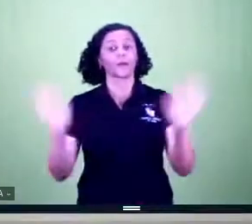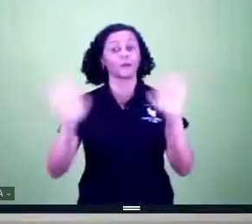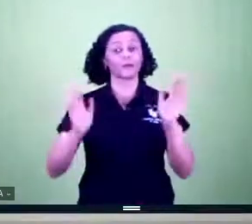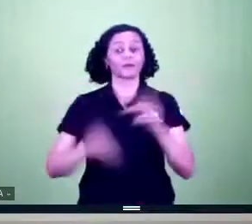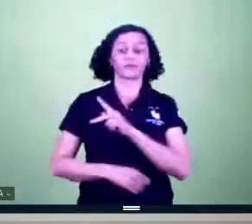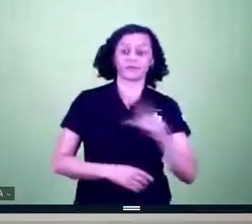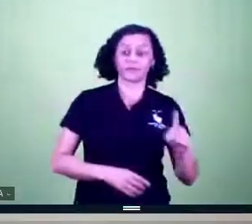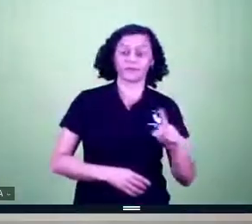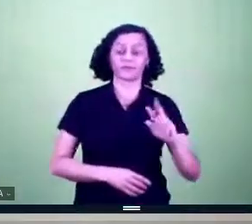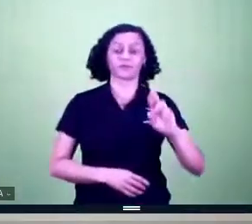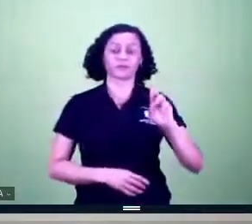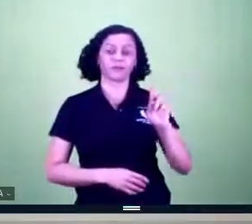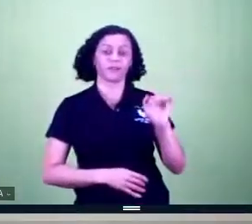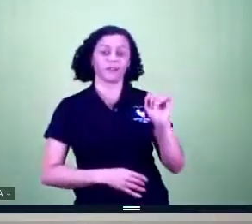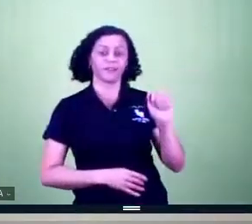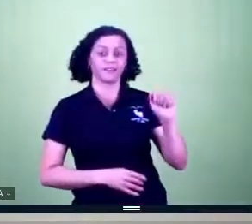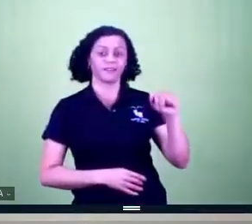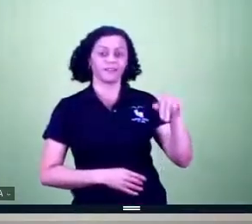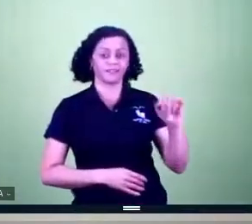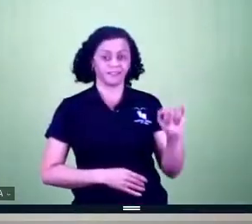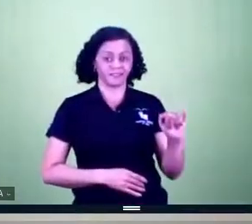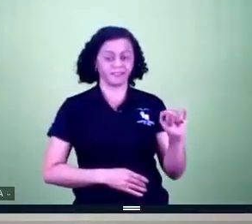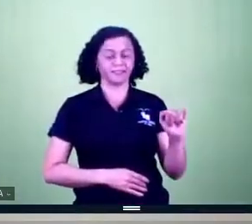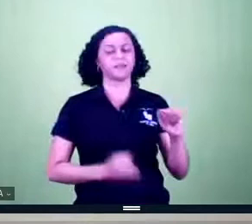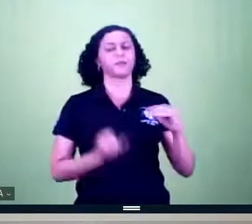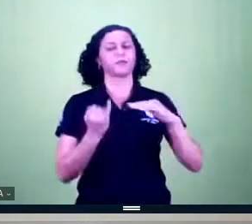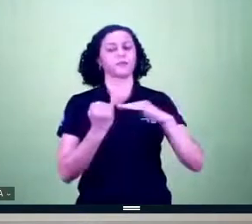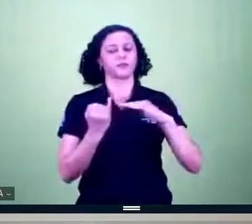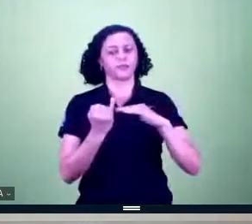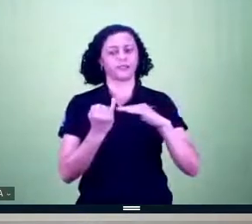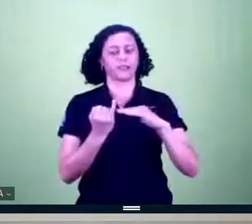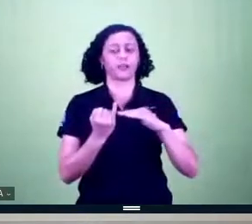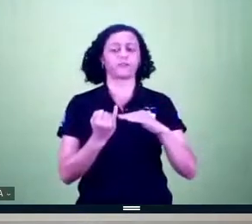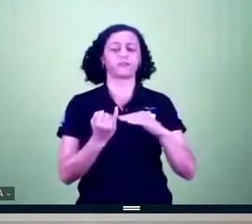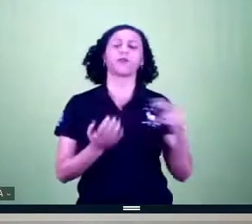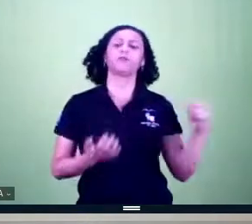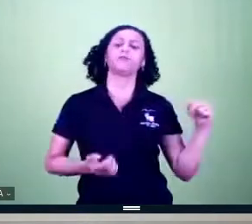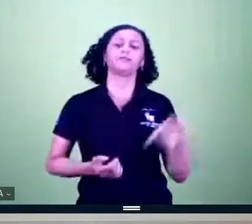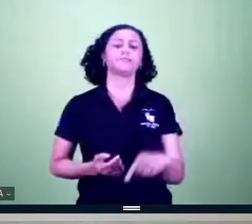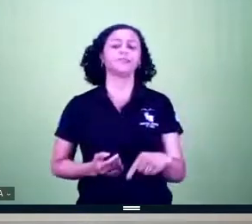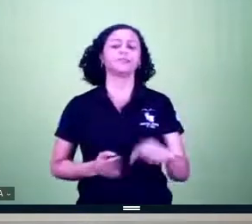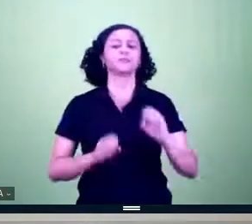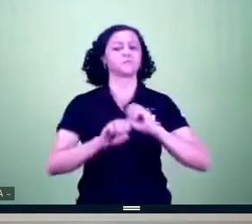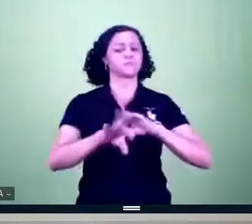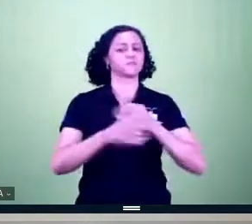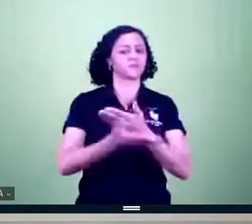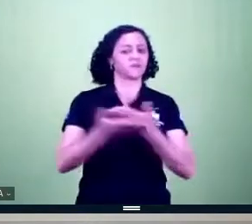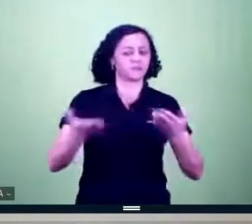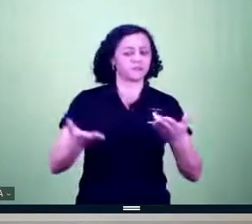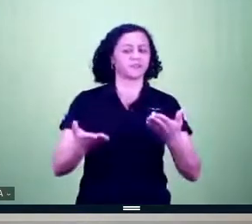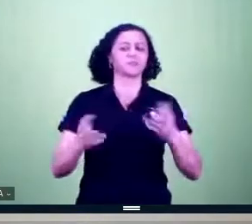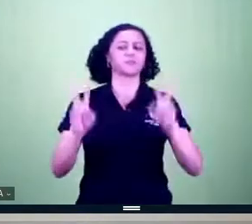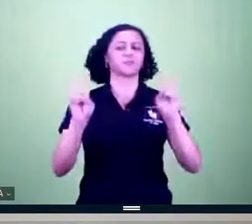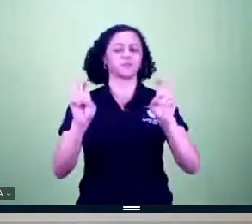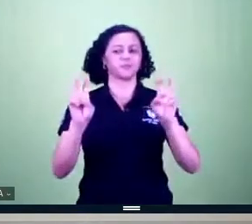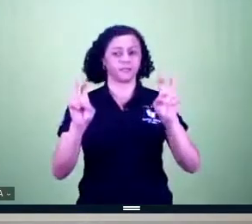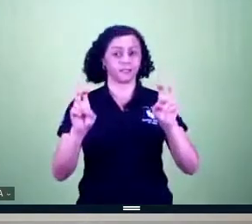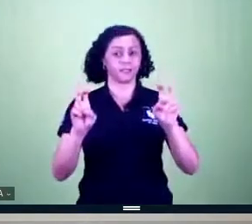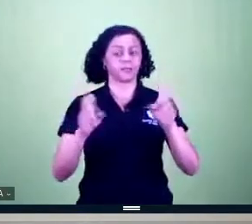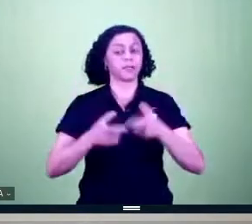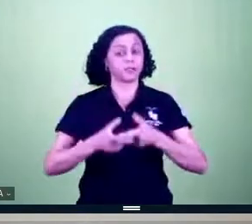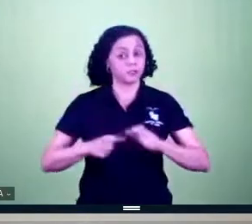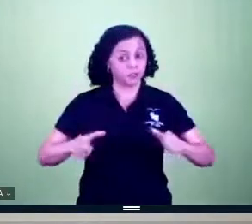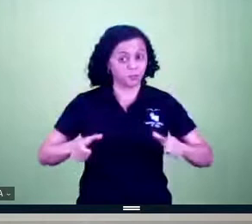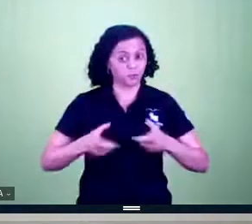do Instituto Federal Sudeste Minas Gerais, Campos de Juiz de Fora, com mais aqui um estudo, um aprendizado sobre circuitos de corrente contínua, ok? Então vem comigo que hoje nós vamos